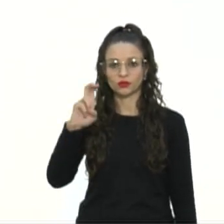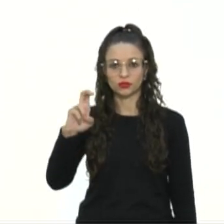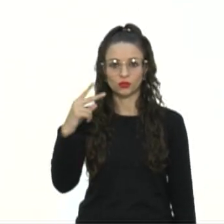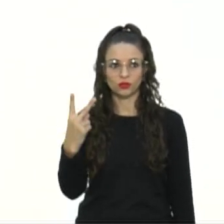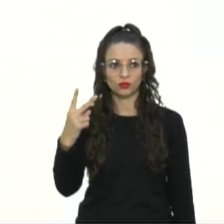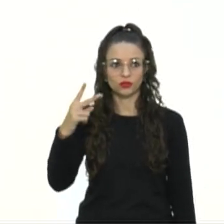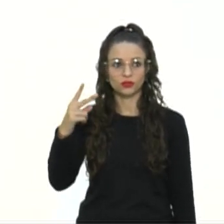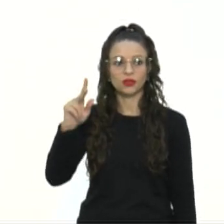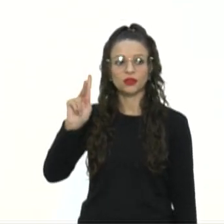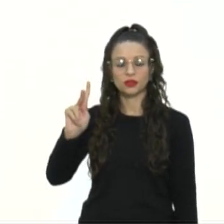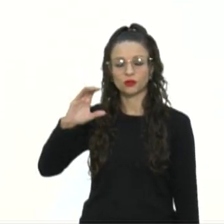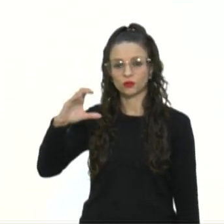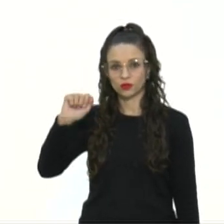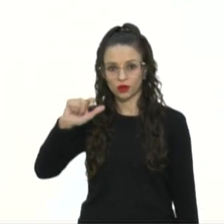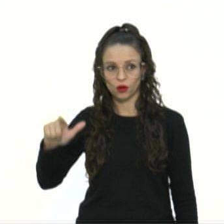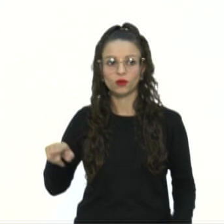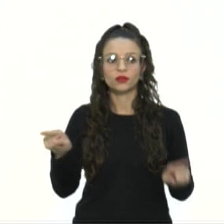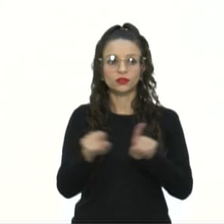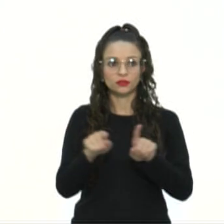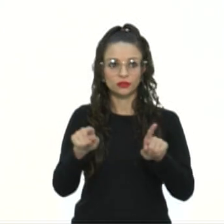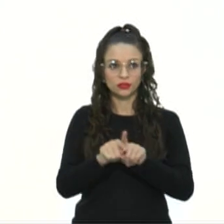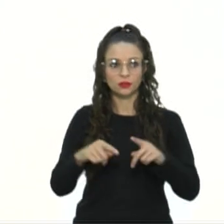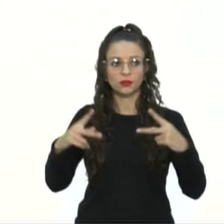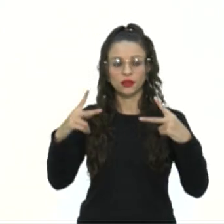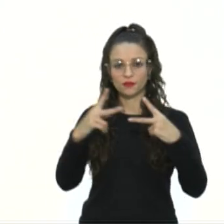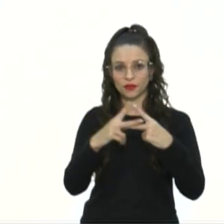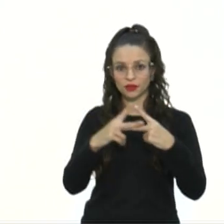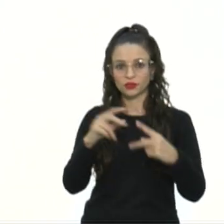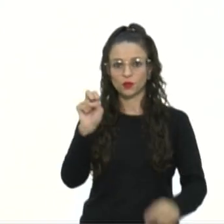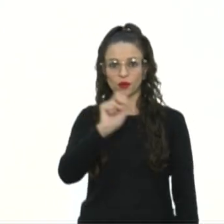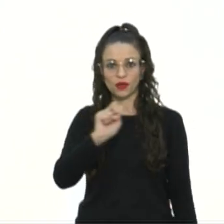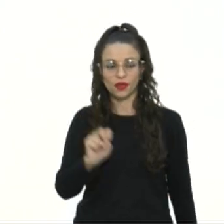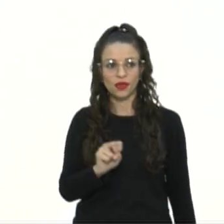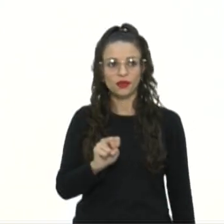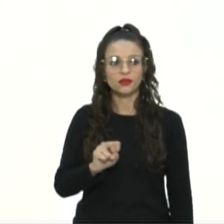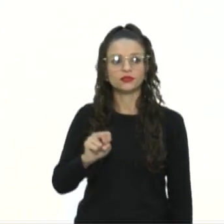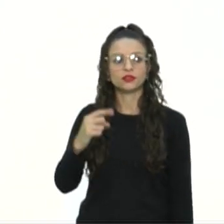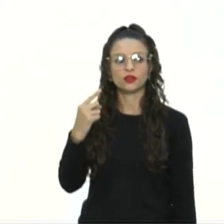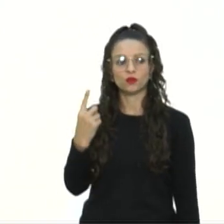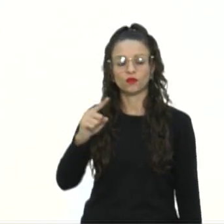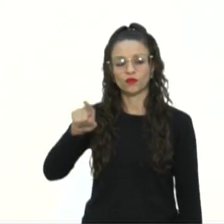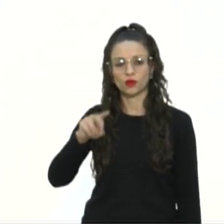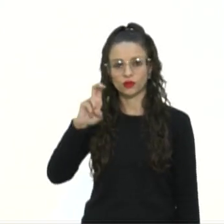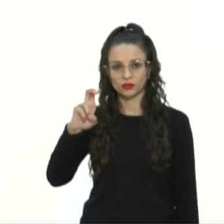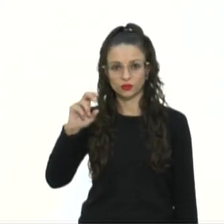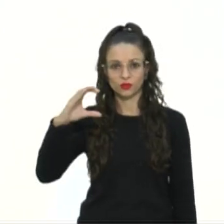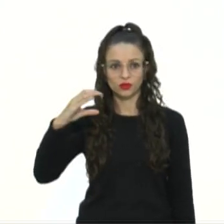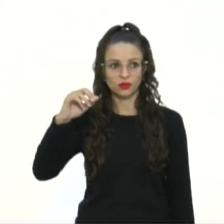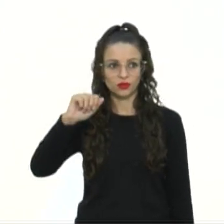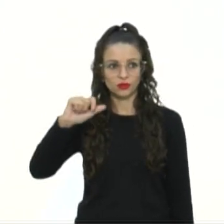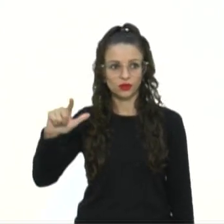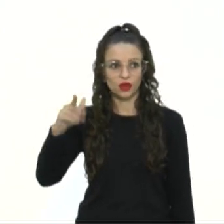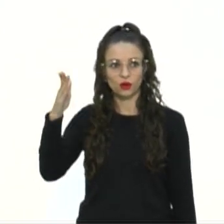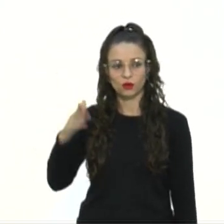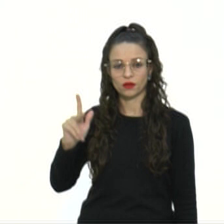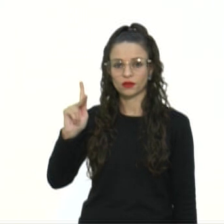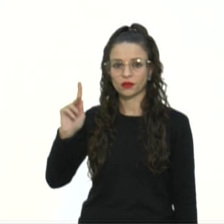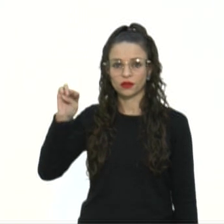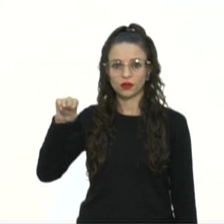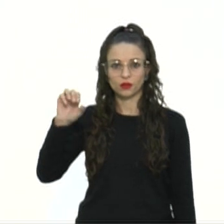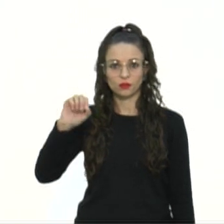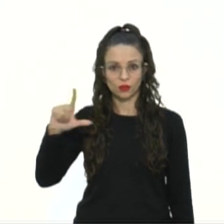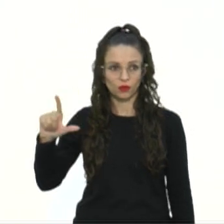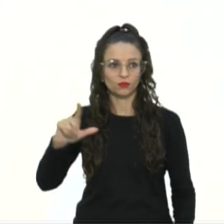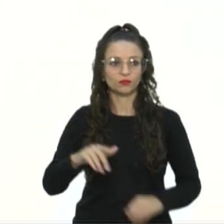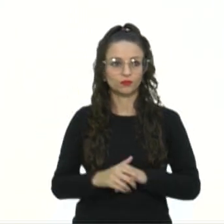224,52 quilocalorias e uma variação de entropia igual a 1,5 caloria por Kelvin